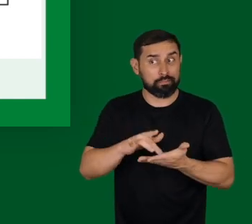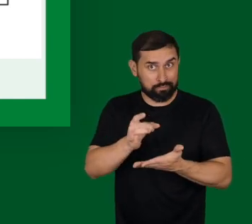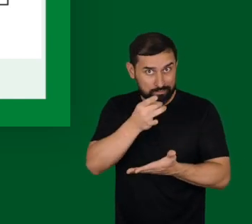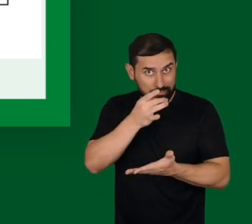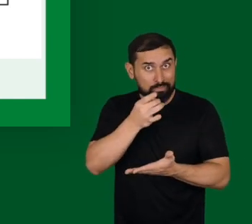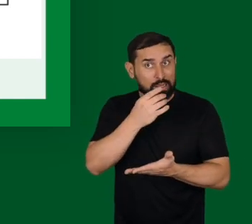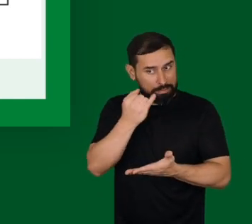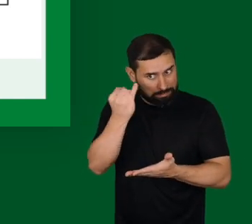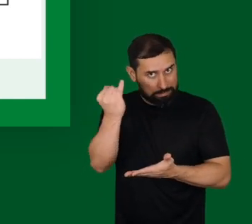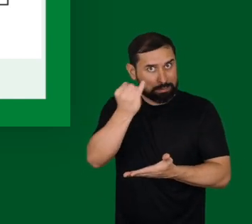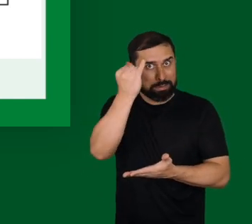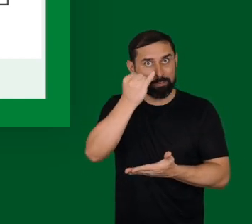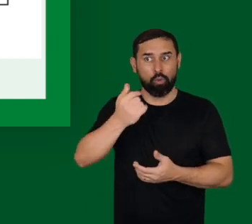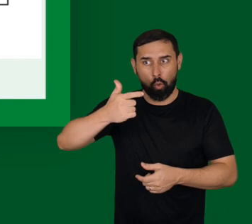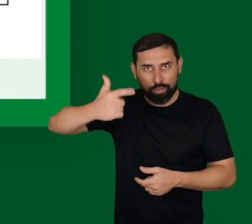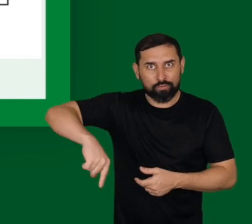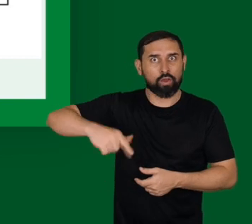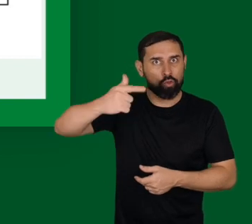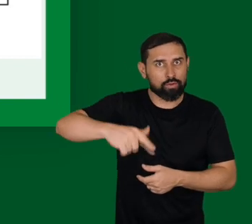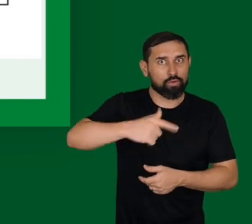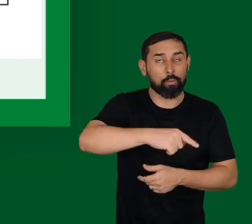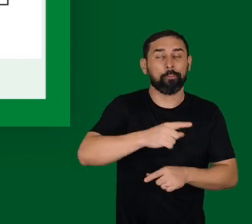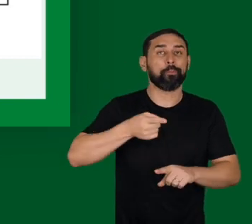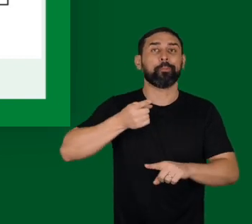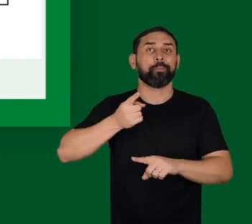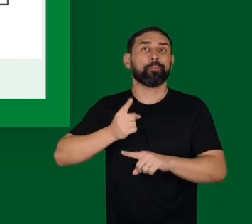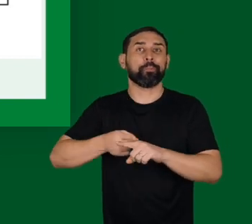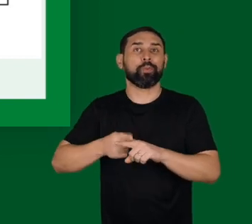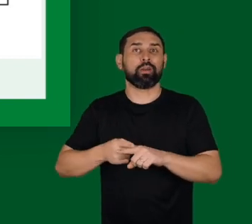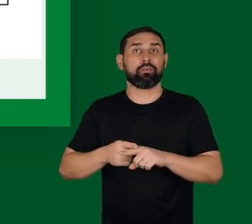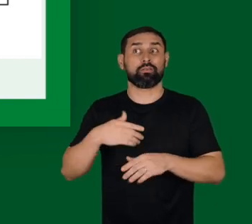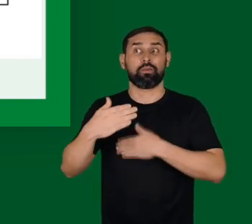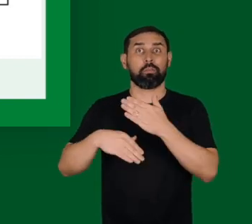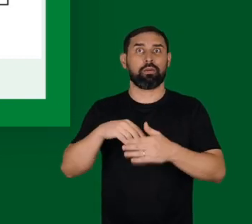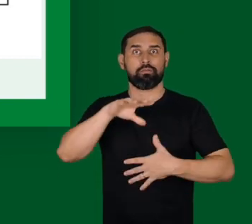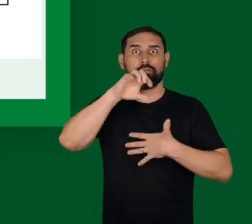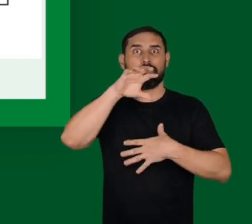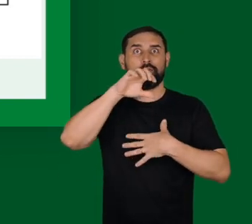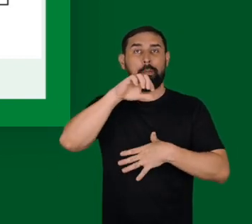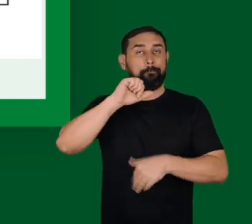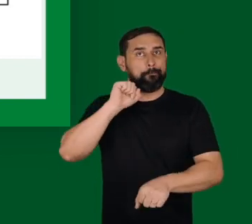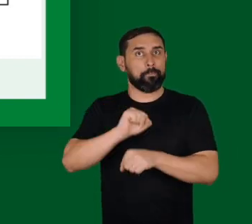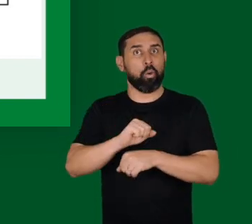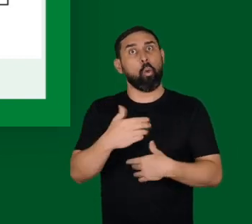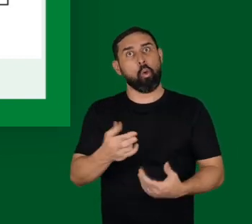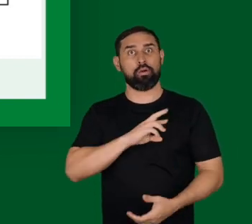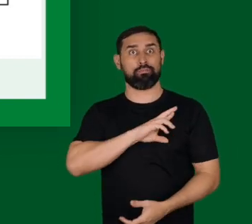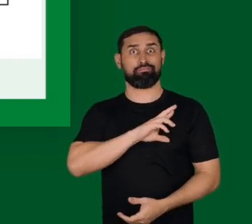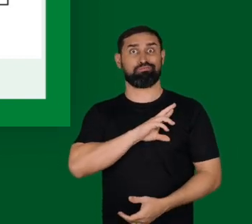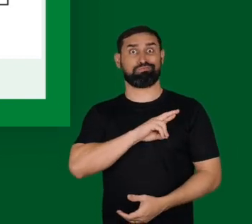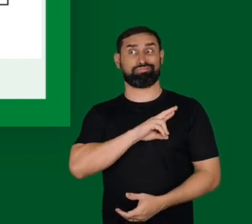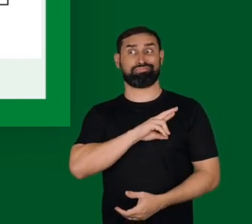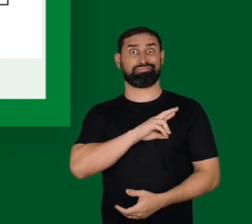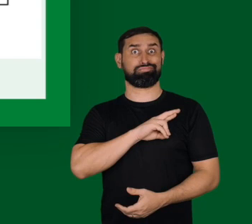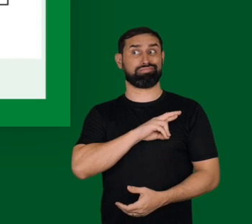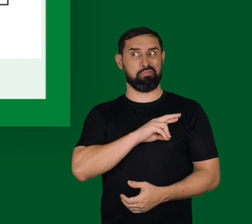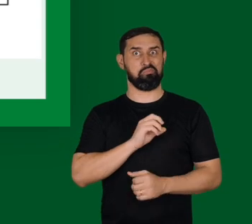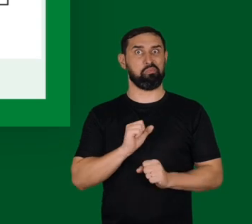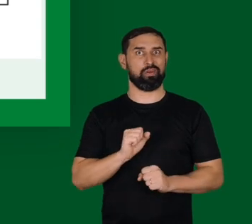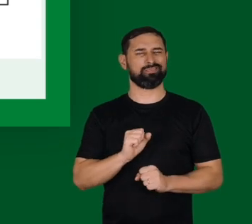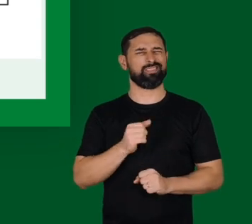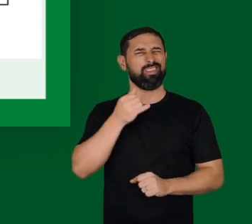escolha é o midazolam, que pode ser feito intranasal, intramuscular e endovenoso. Na ausência dele,